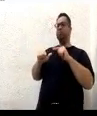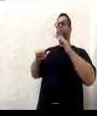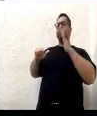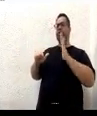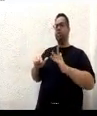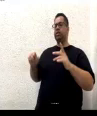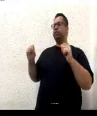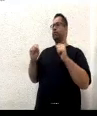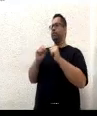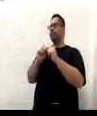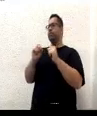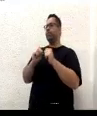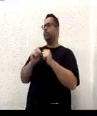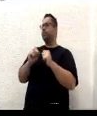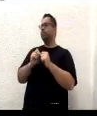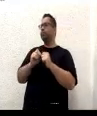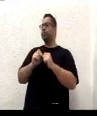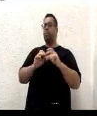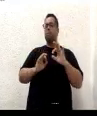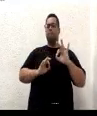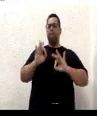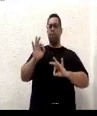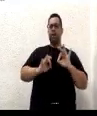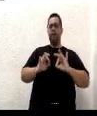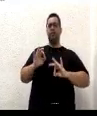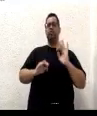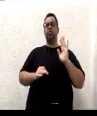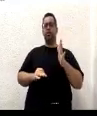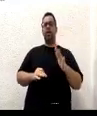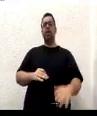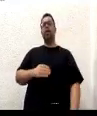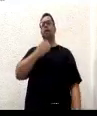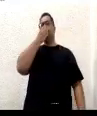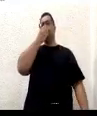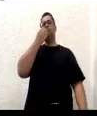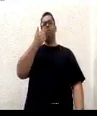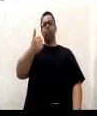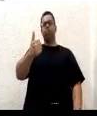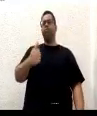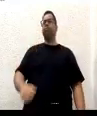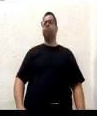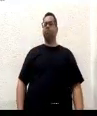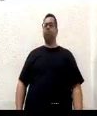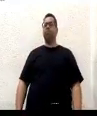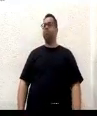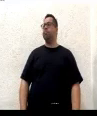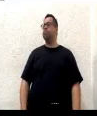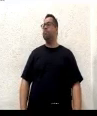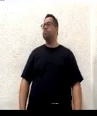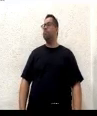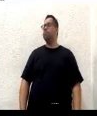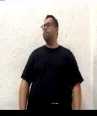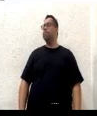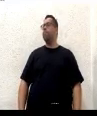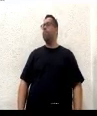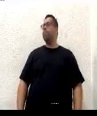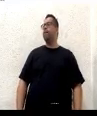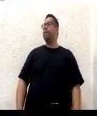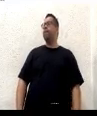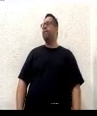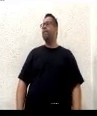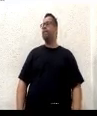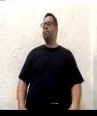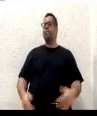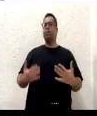feitas, estão se preparando, isso é ótimo. Mas, sobre a vacina,